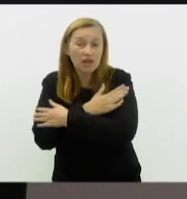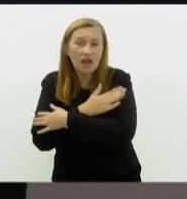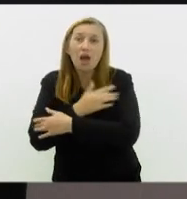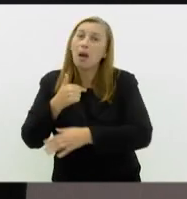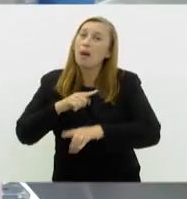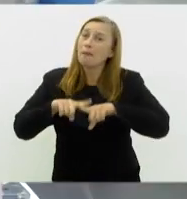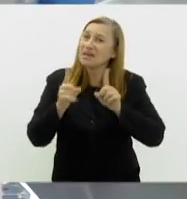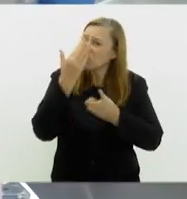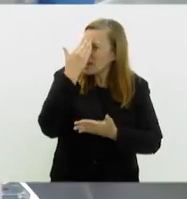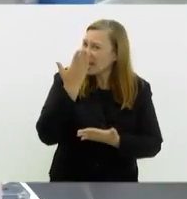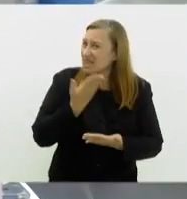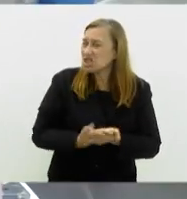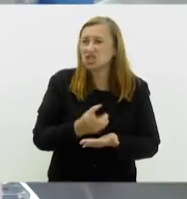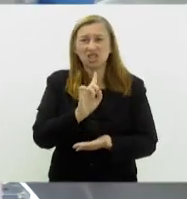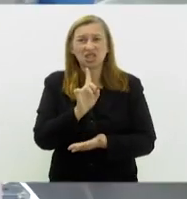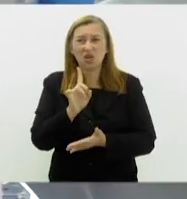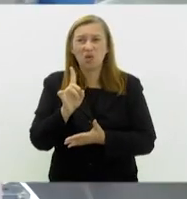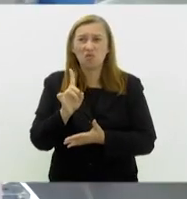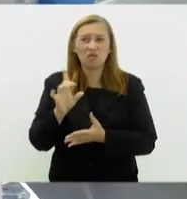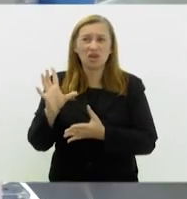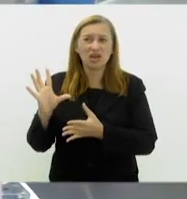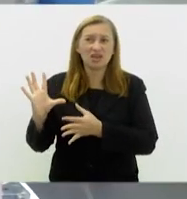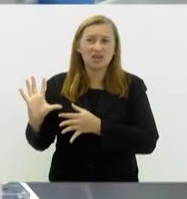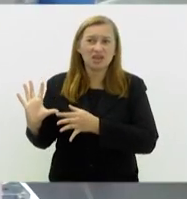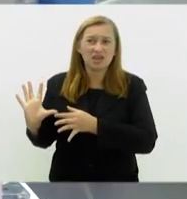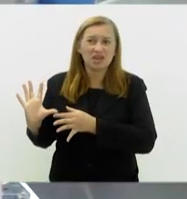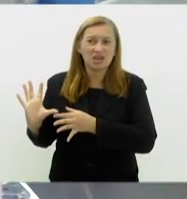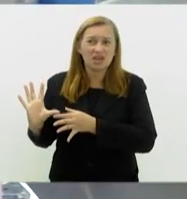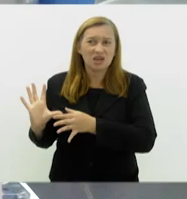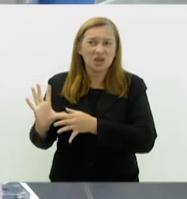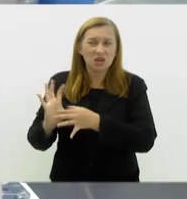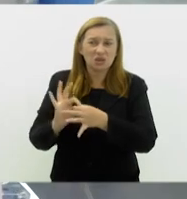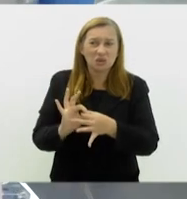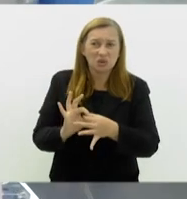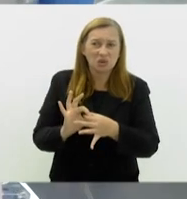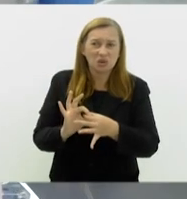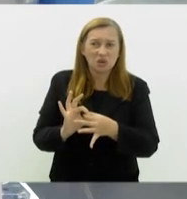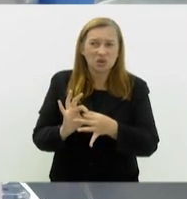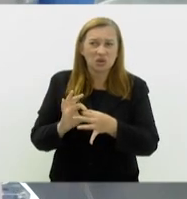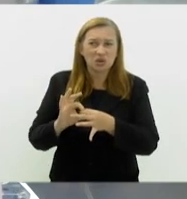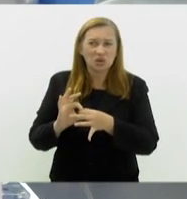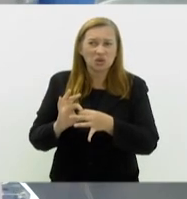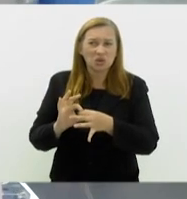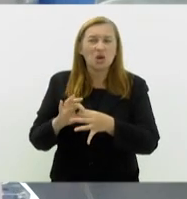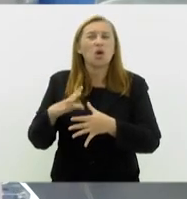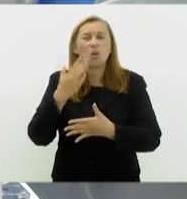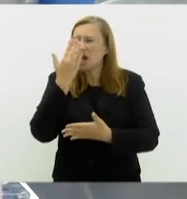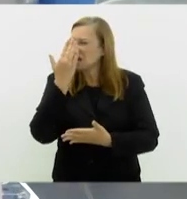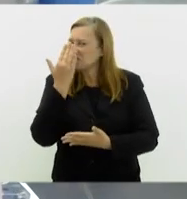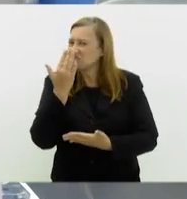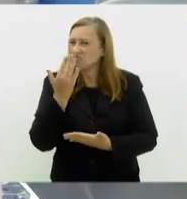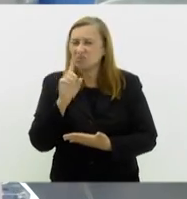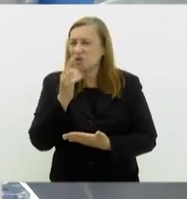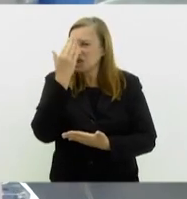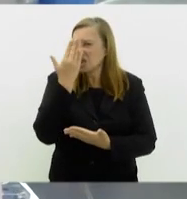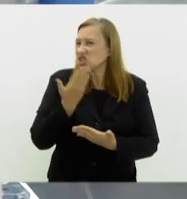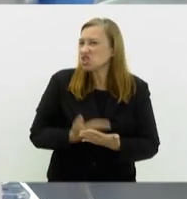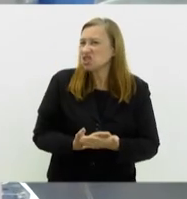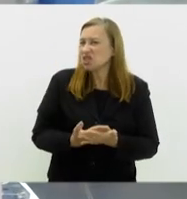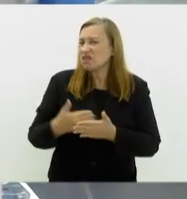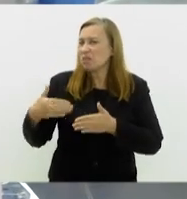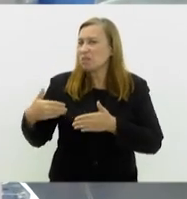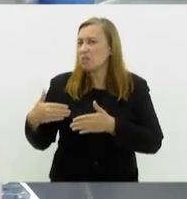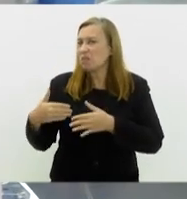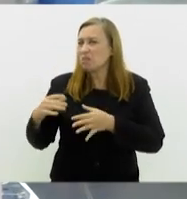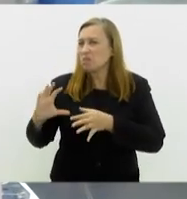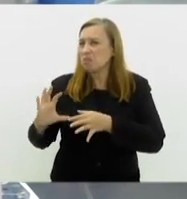acredito que não vai ser eh vendo para ser o não cai no meio prolongado acredito que não será prolongado justamente por